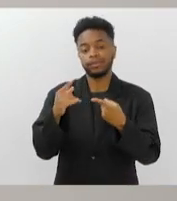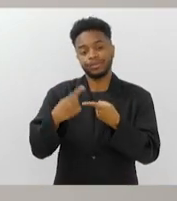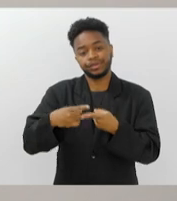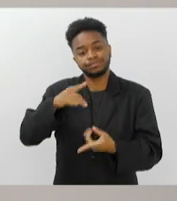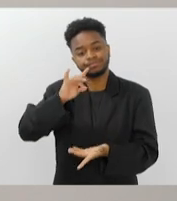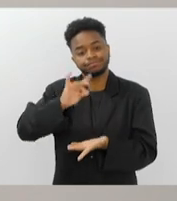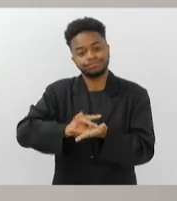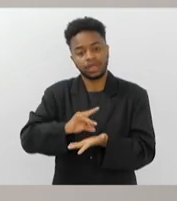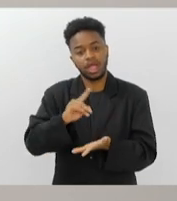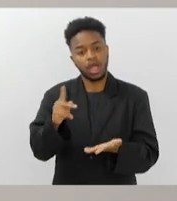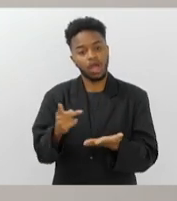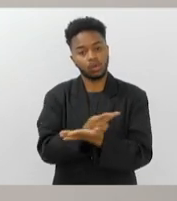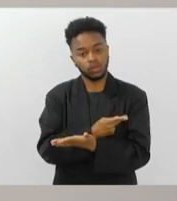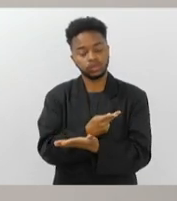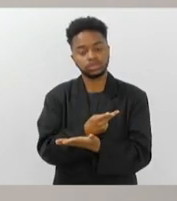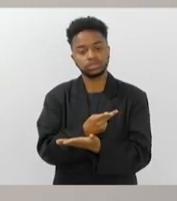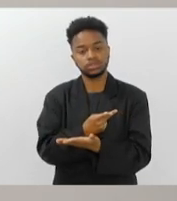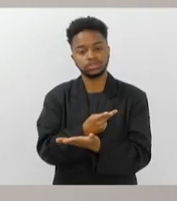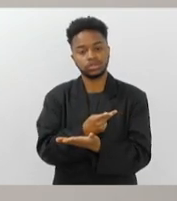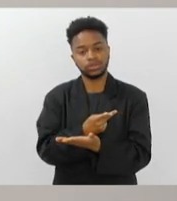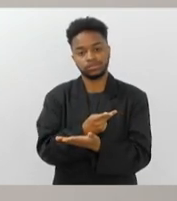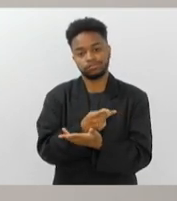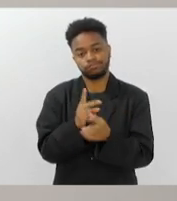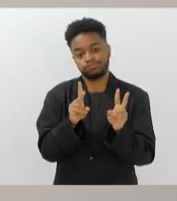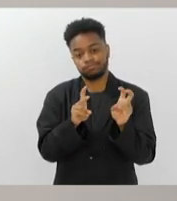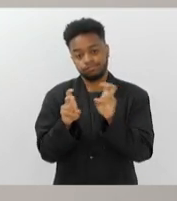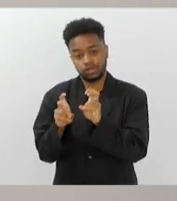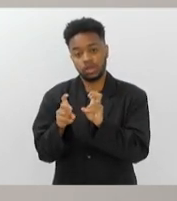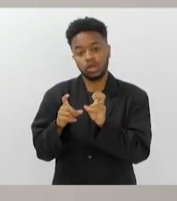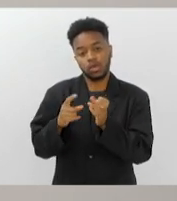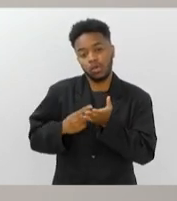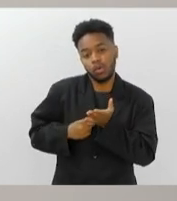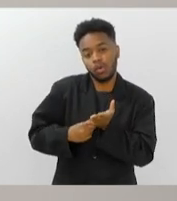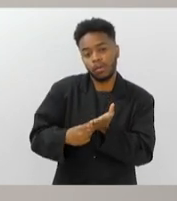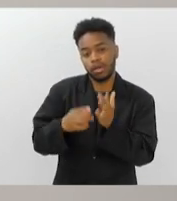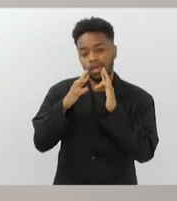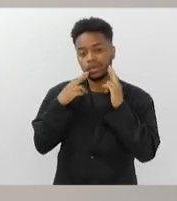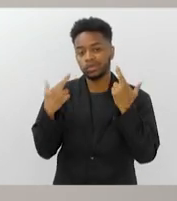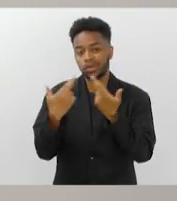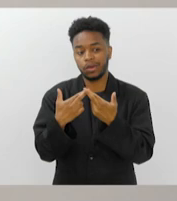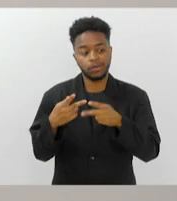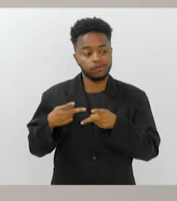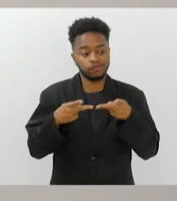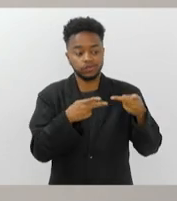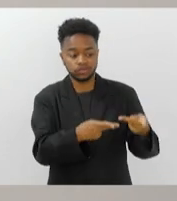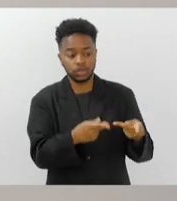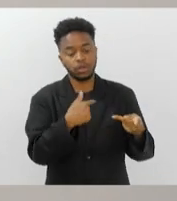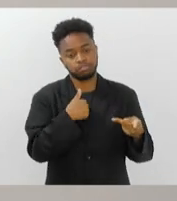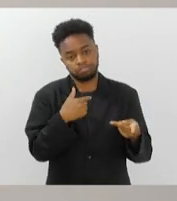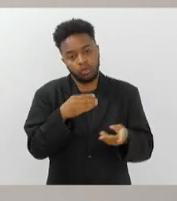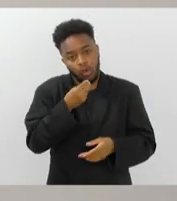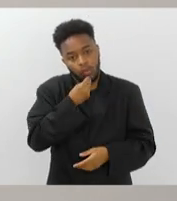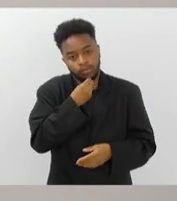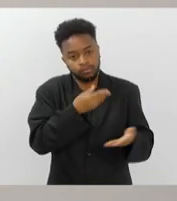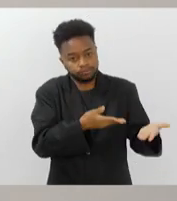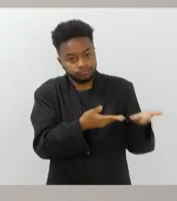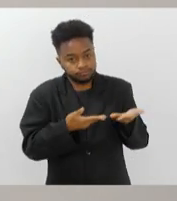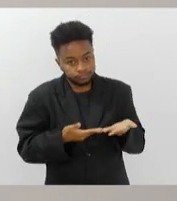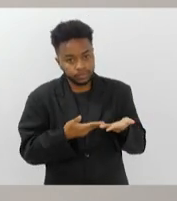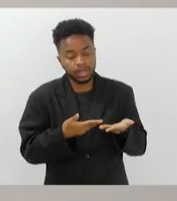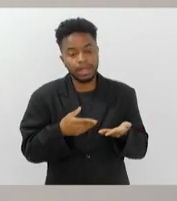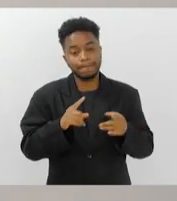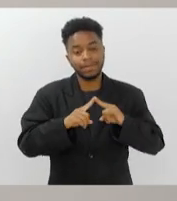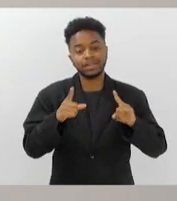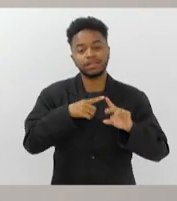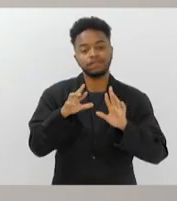também um episódio desagradável em que ela marcou uma agenda esteve conosco lá e eu a recebi obviamente a reunião estava marcada com